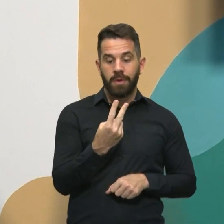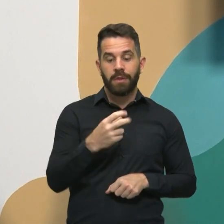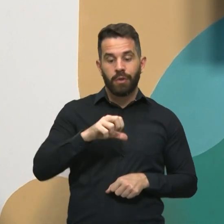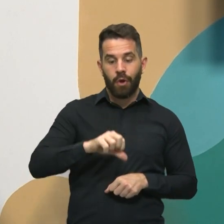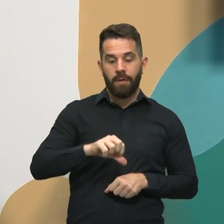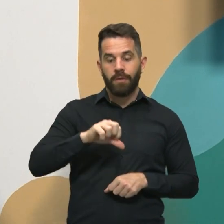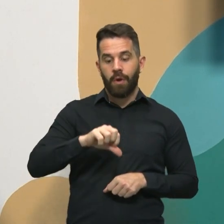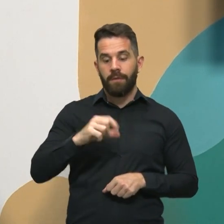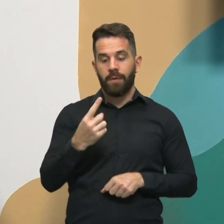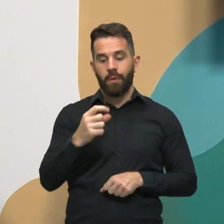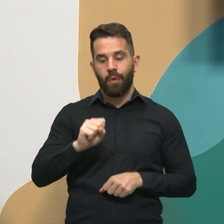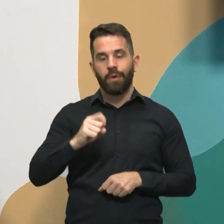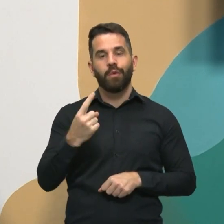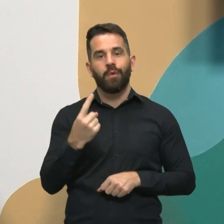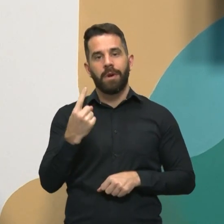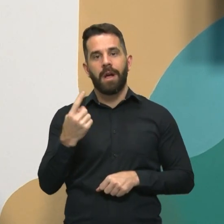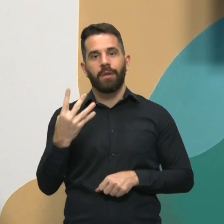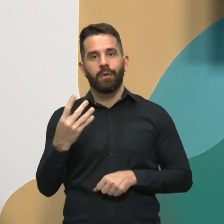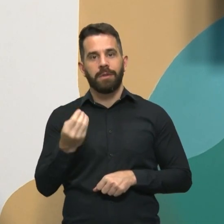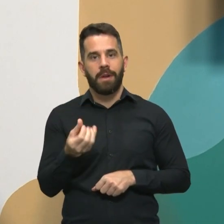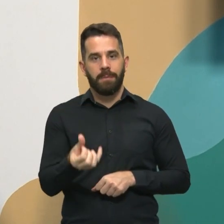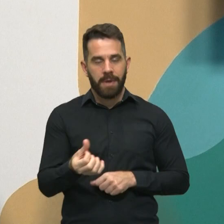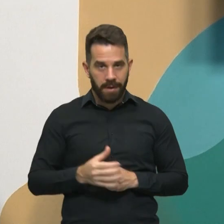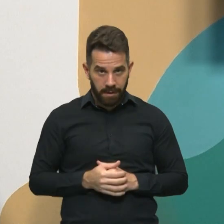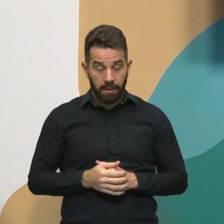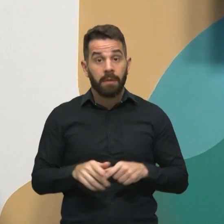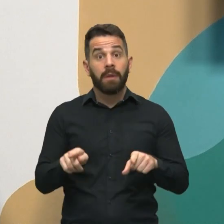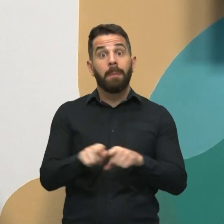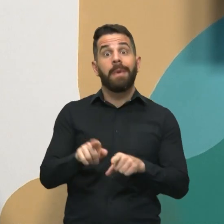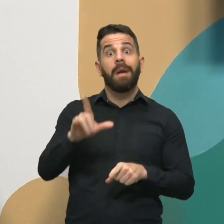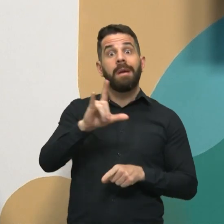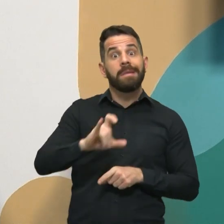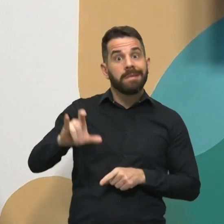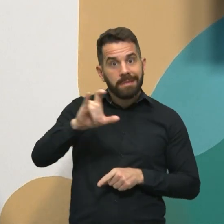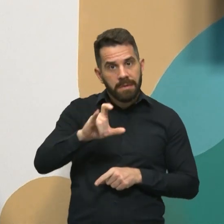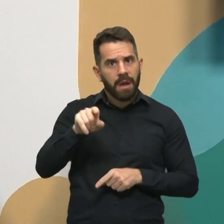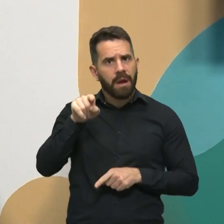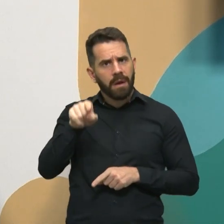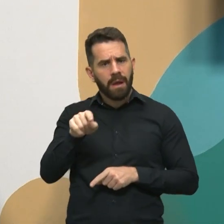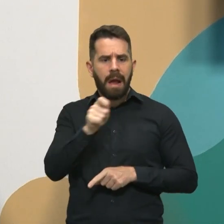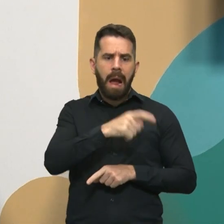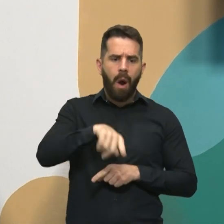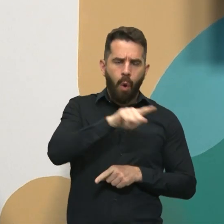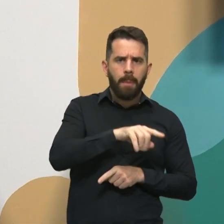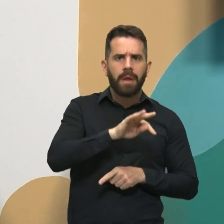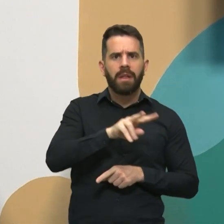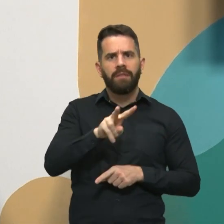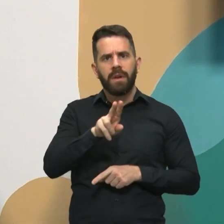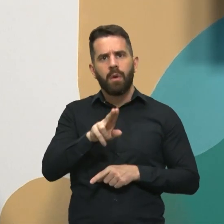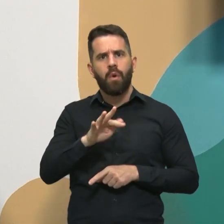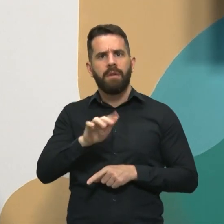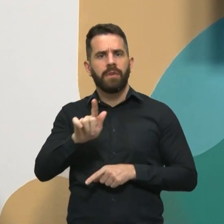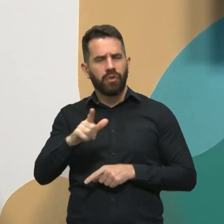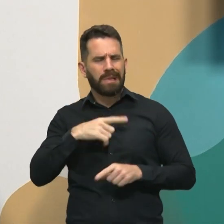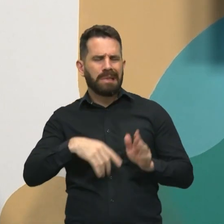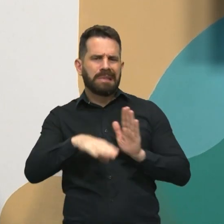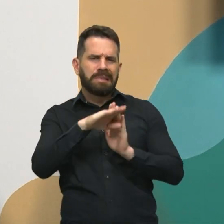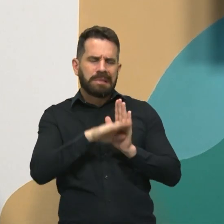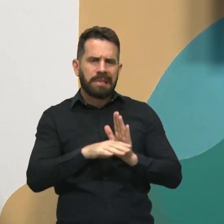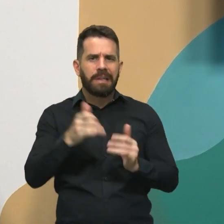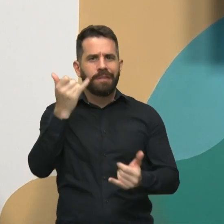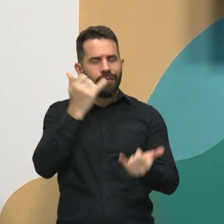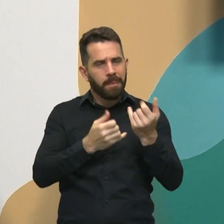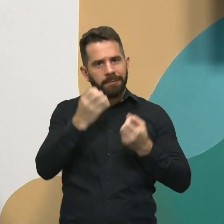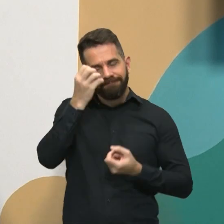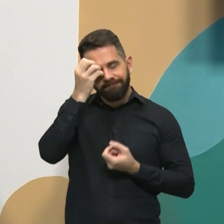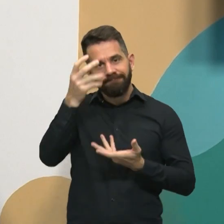62991811406. Vai lá no nosso Instagram também, @TVUFG. Se ainda não segue, comece a seguir para ter acesso a várias informações sobre